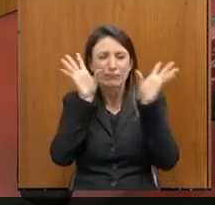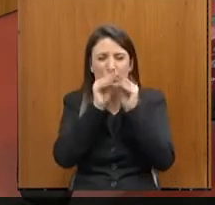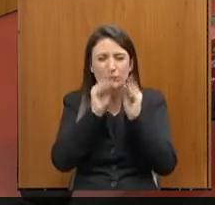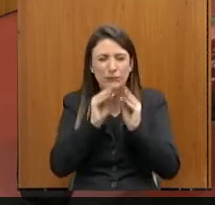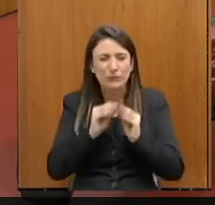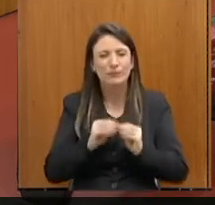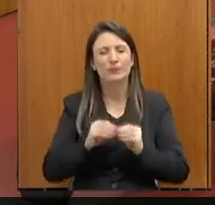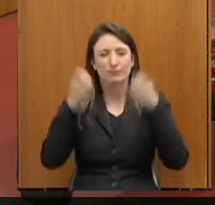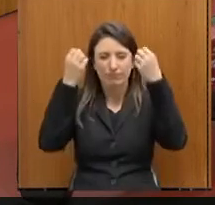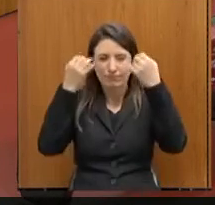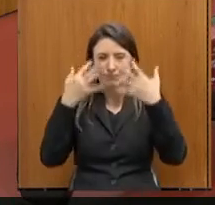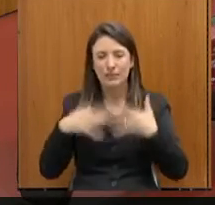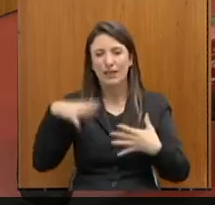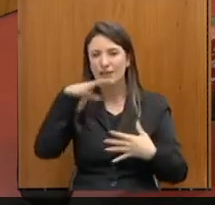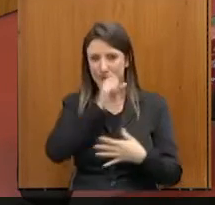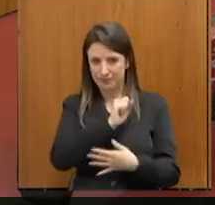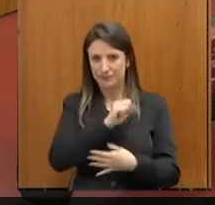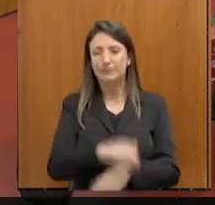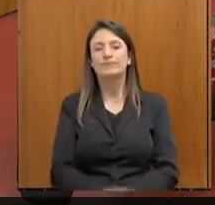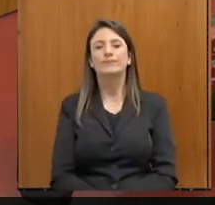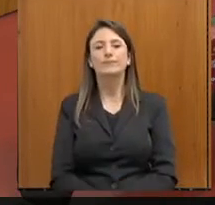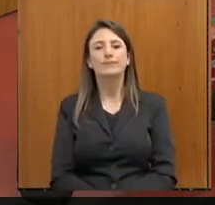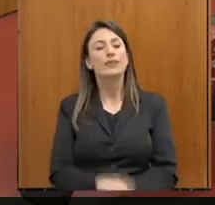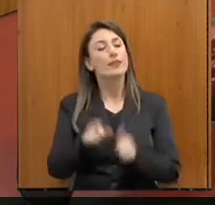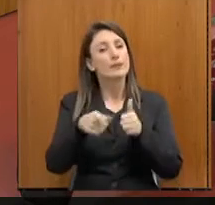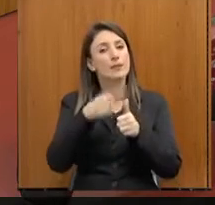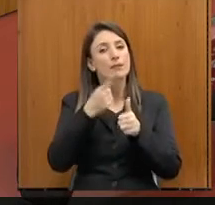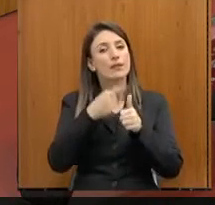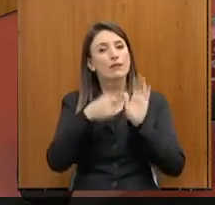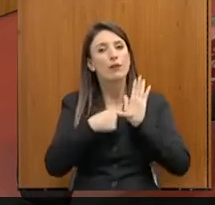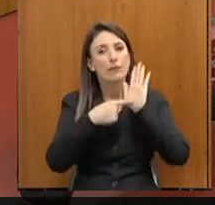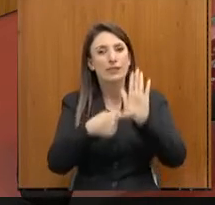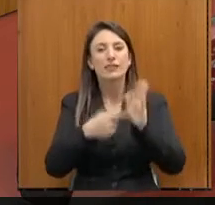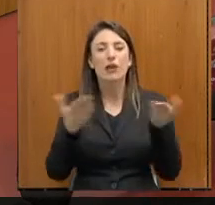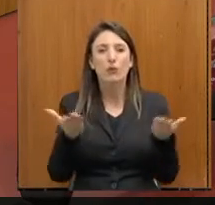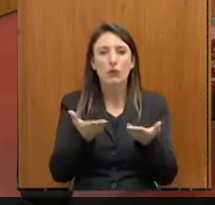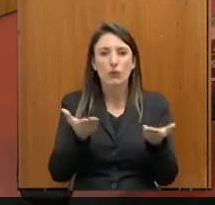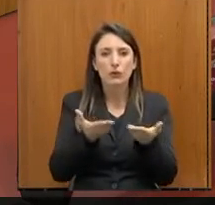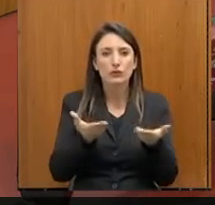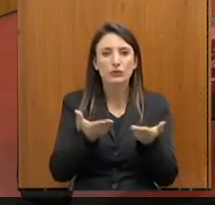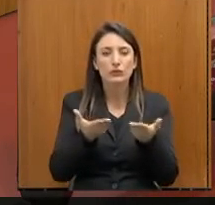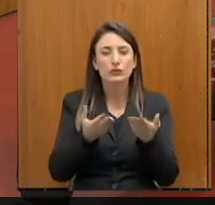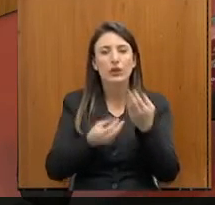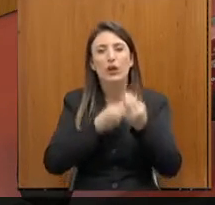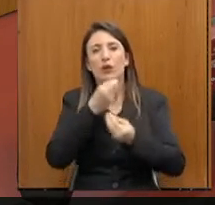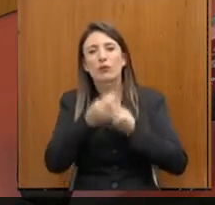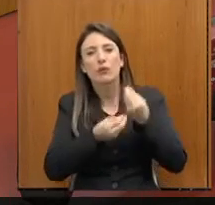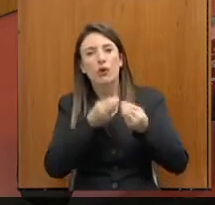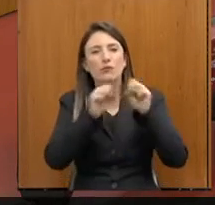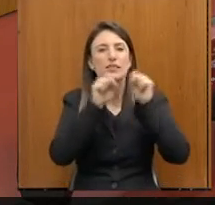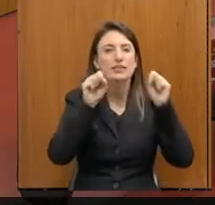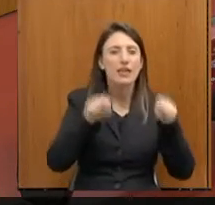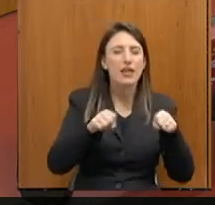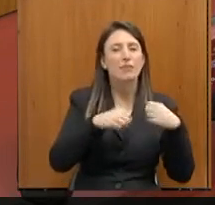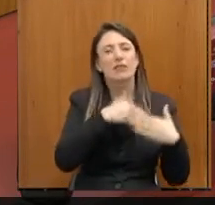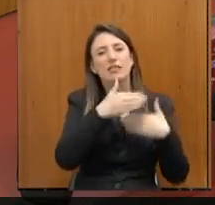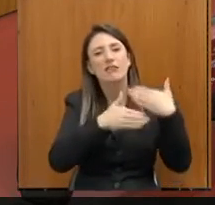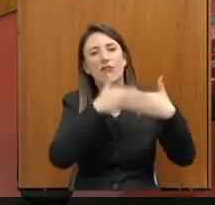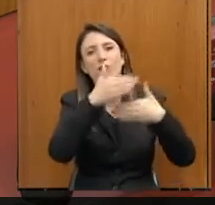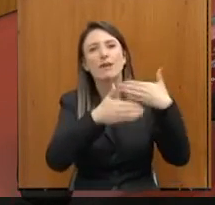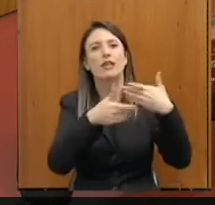apresentação primeiramente apresentar É hoje um pouco do sistema de desenvolvimento econômico